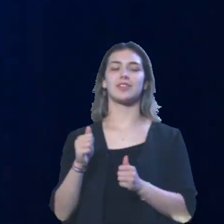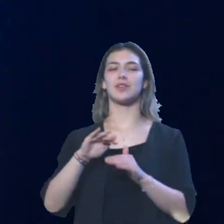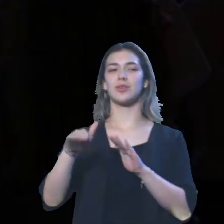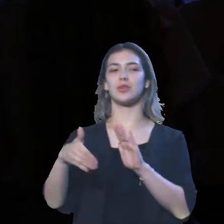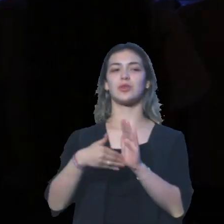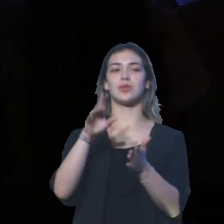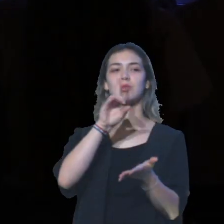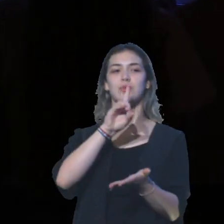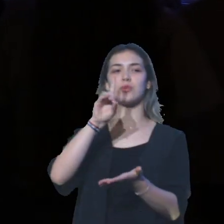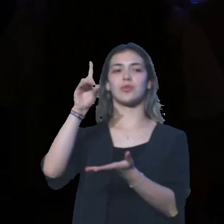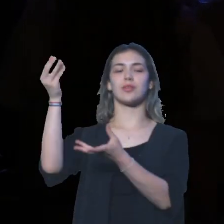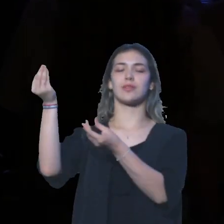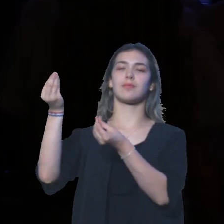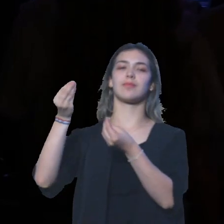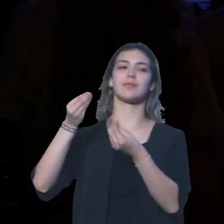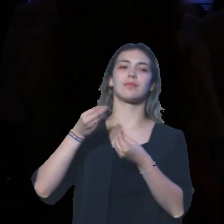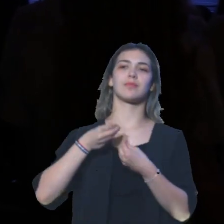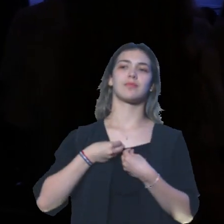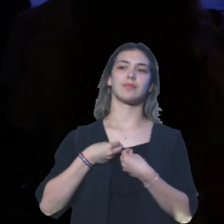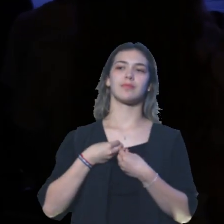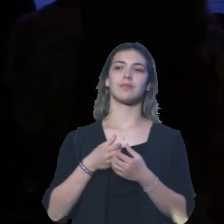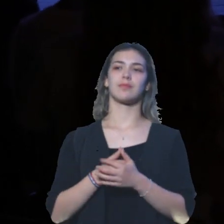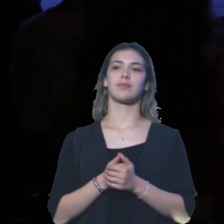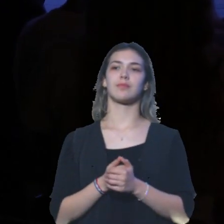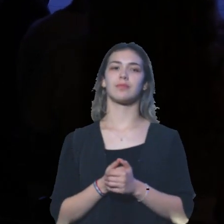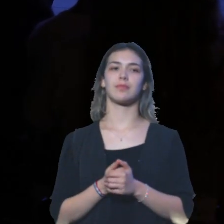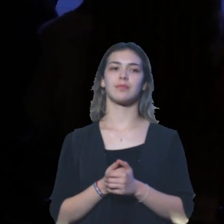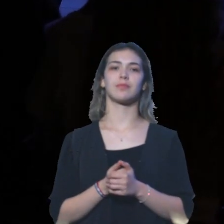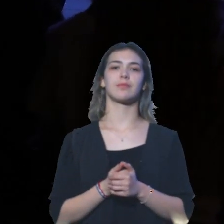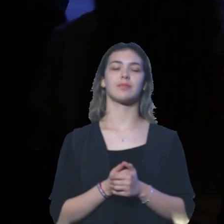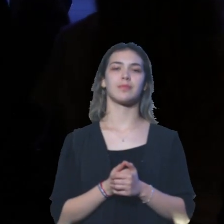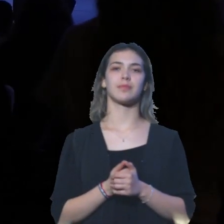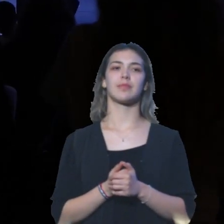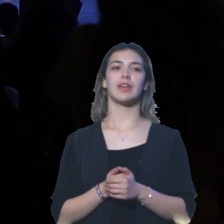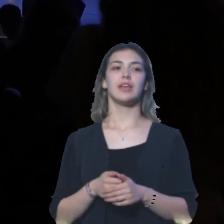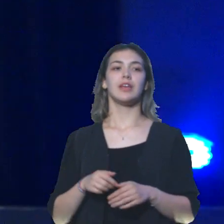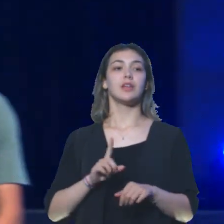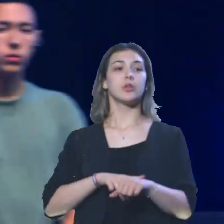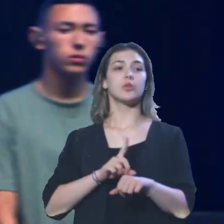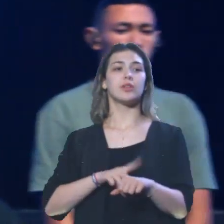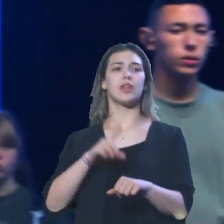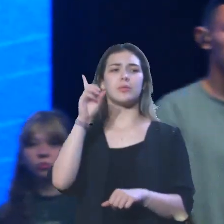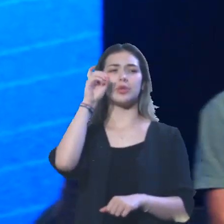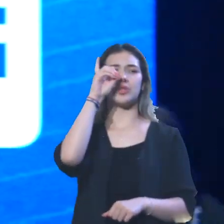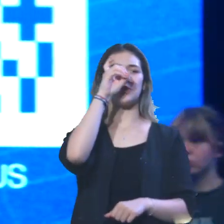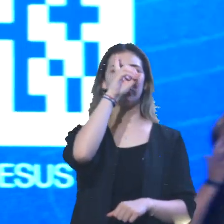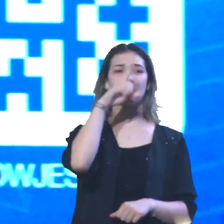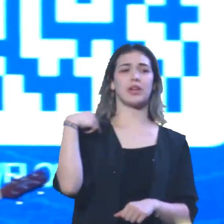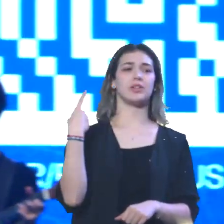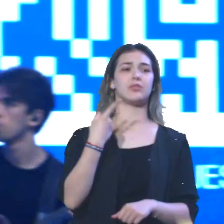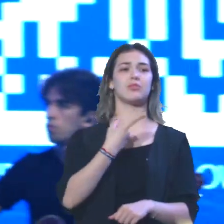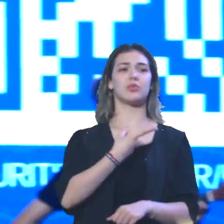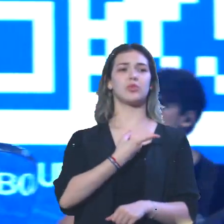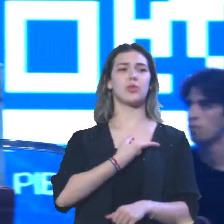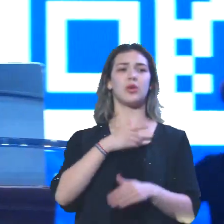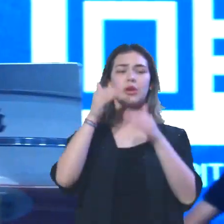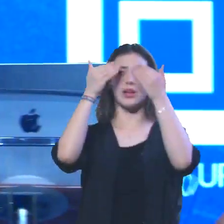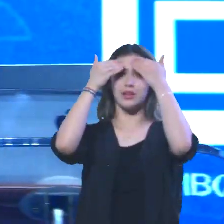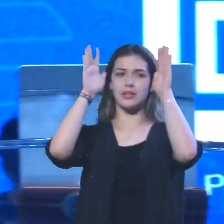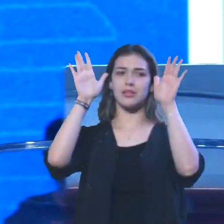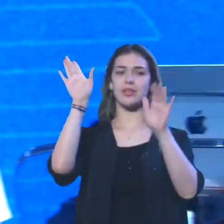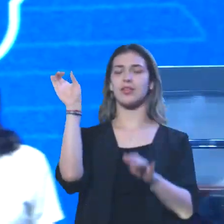Que quando a gente estiver passando pelo deserto, Deus, que a gente não pense em voltar para trás, porque nós éramos